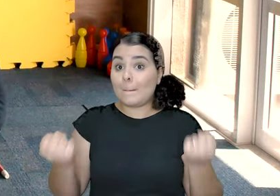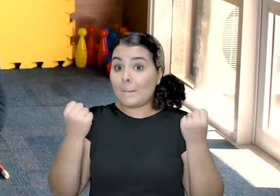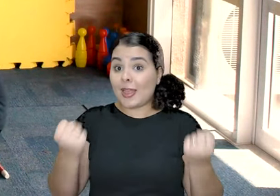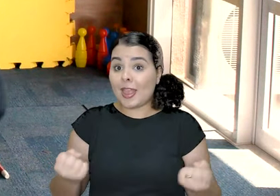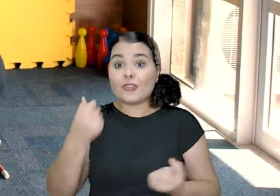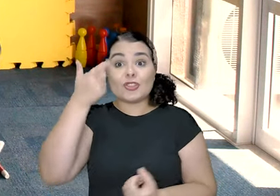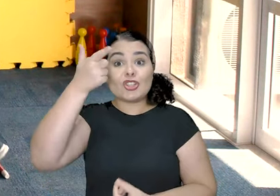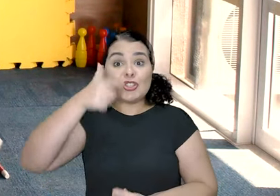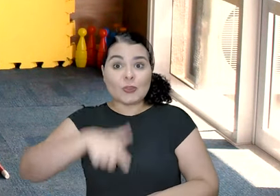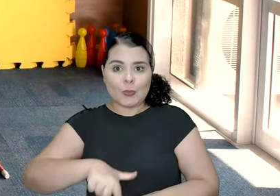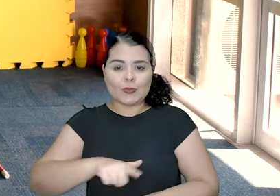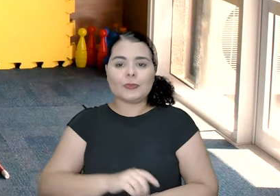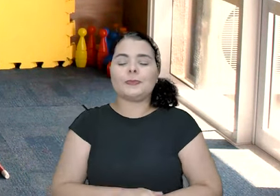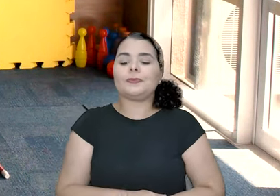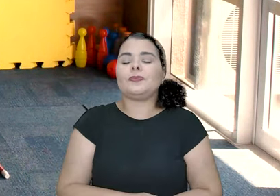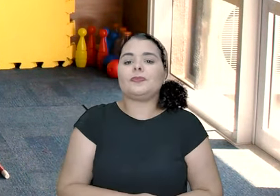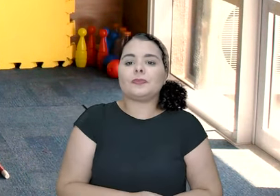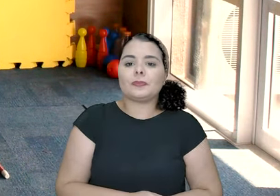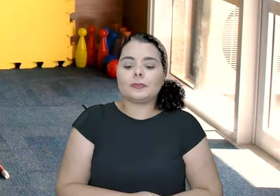novo.